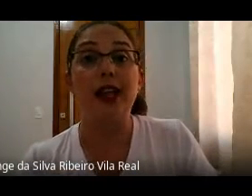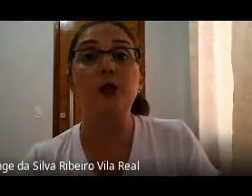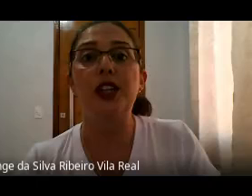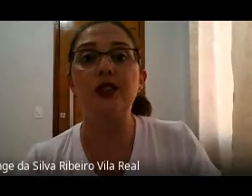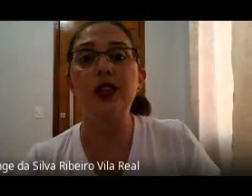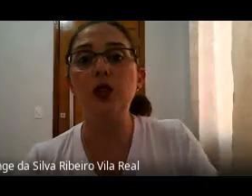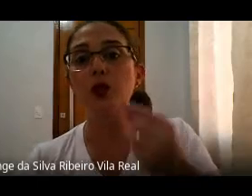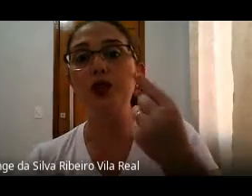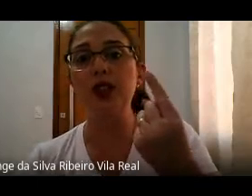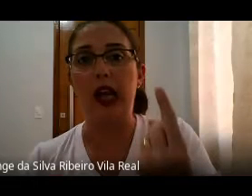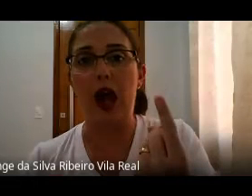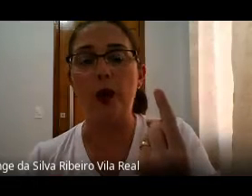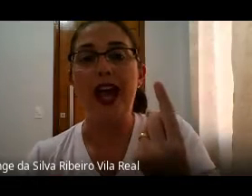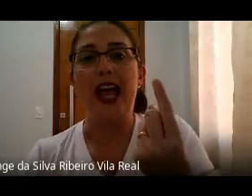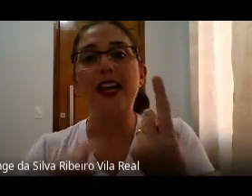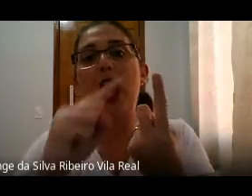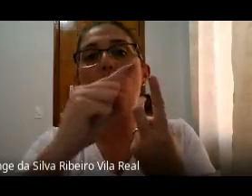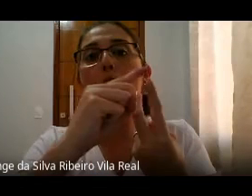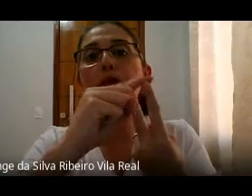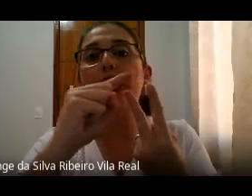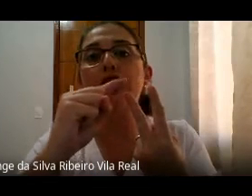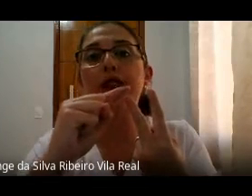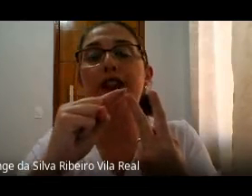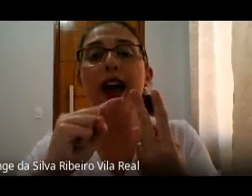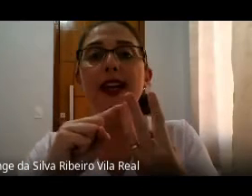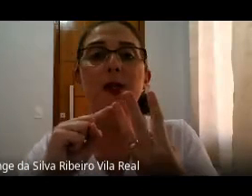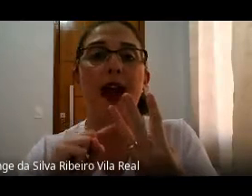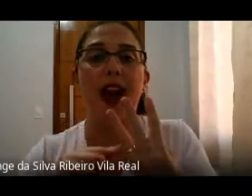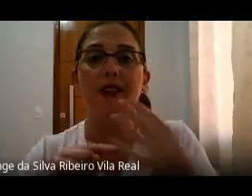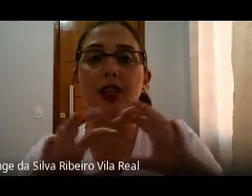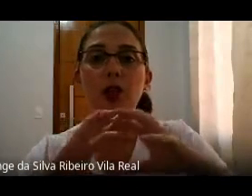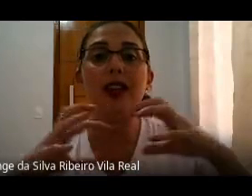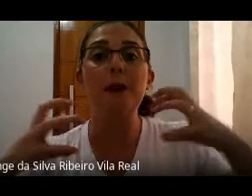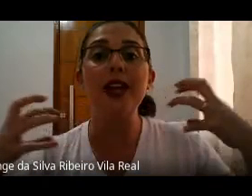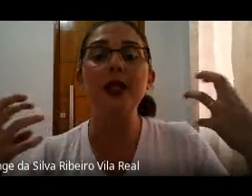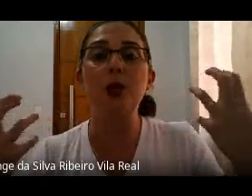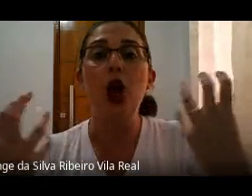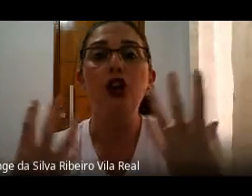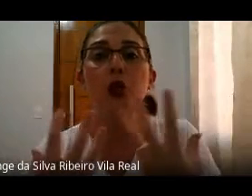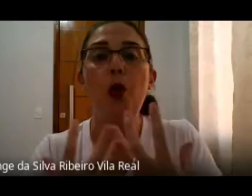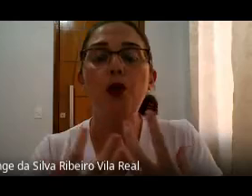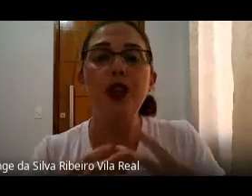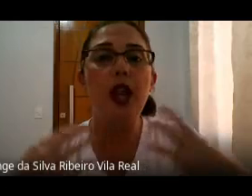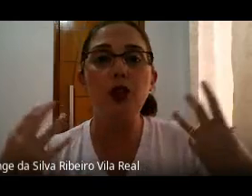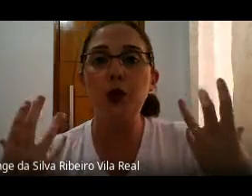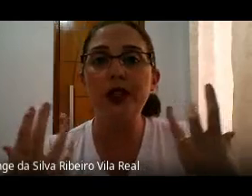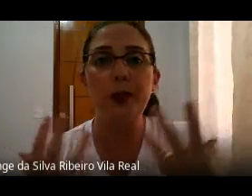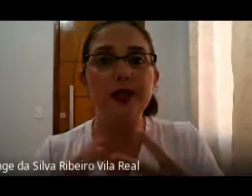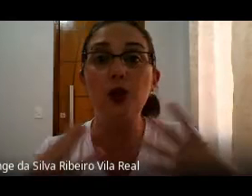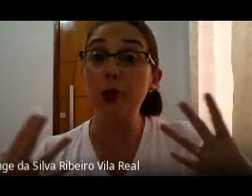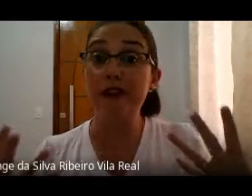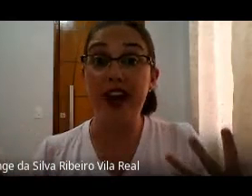de sinais, muitas vezes um sinal, ele dá conta de várias palavras ou até mesmo de um conceito,